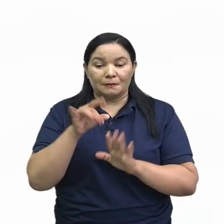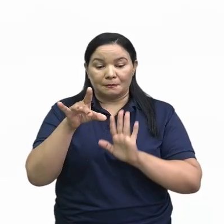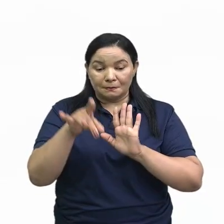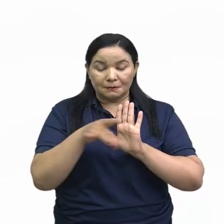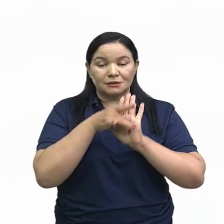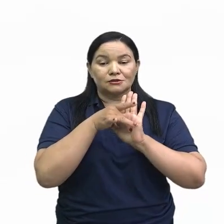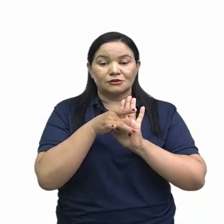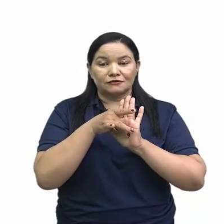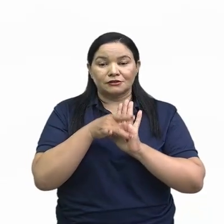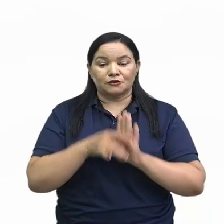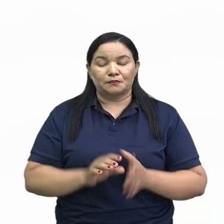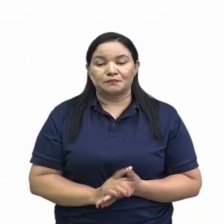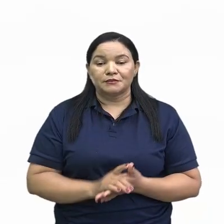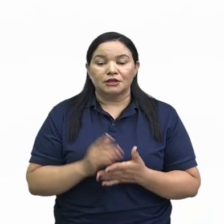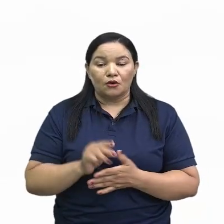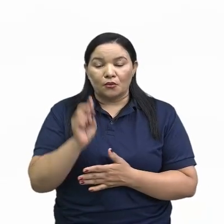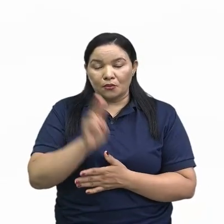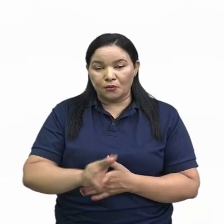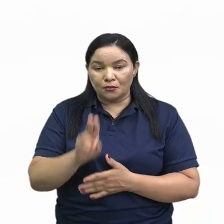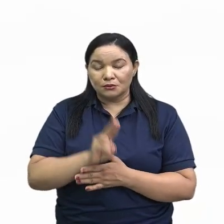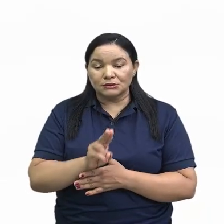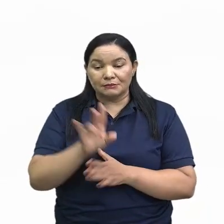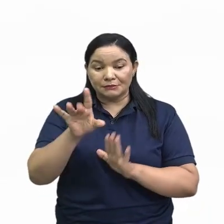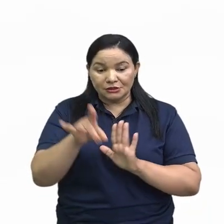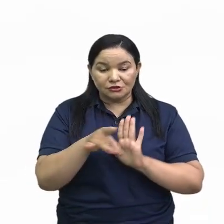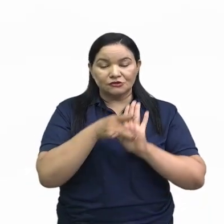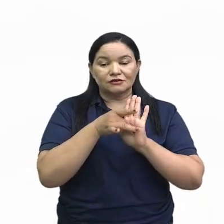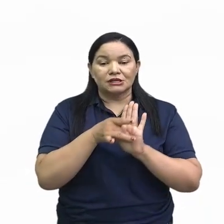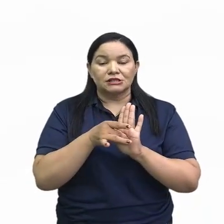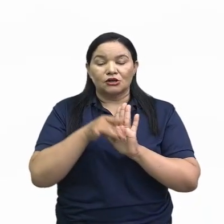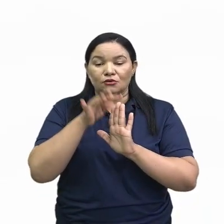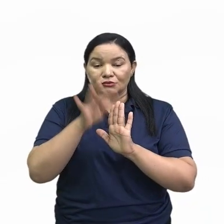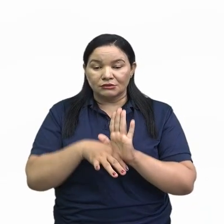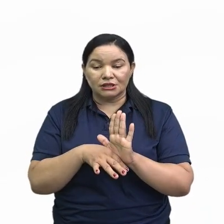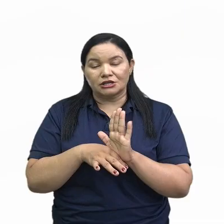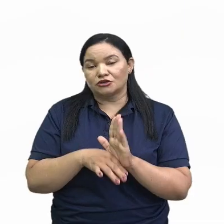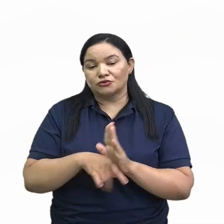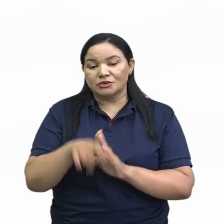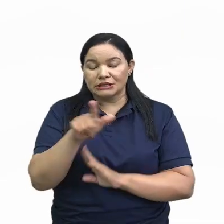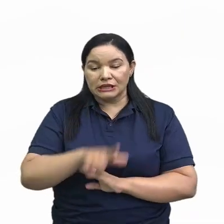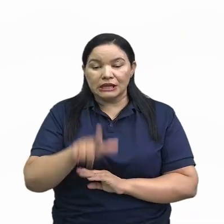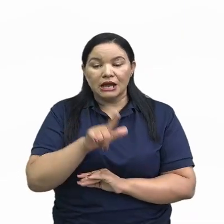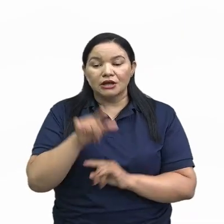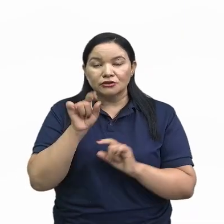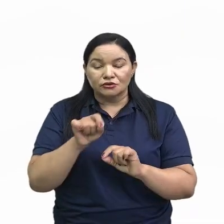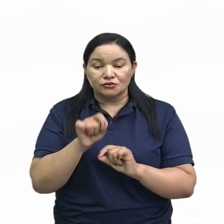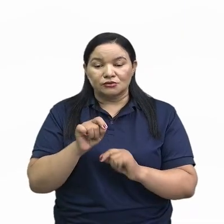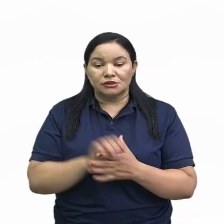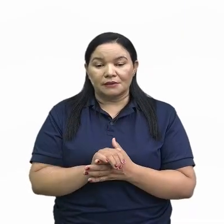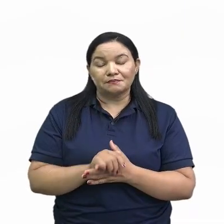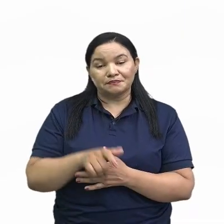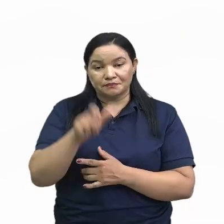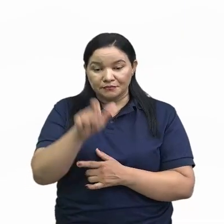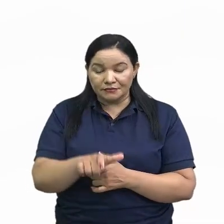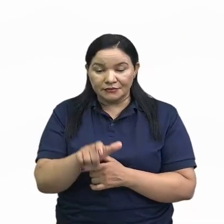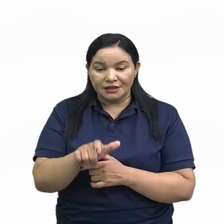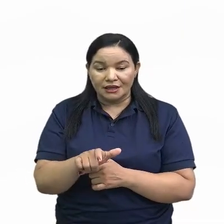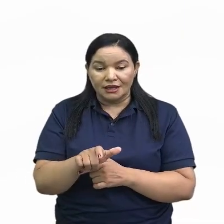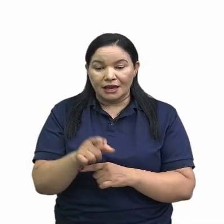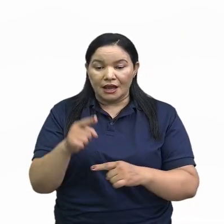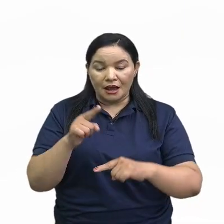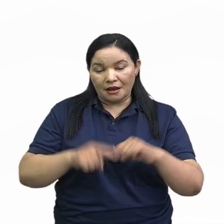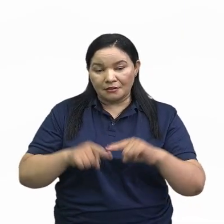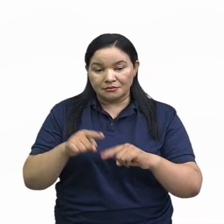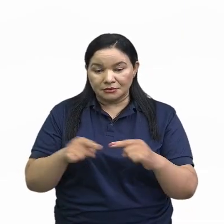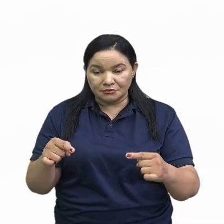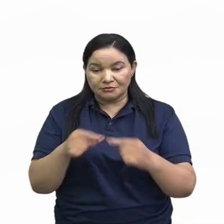personificação. E quando a gente usa a personificação em textos literários, os seres que são personificados, gente,